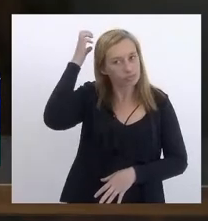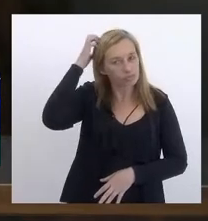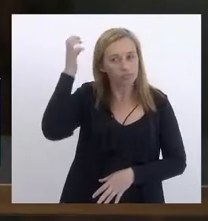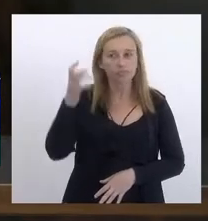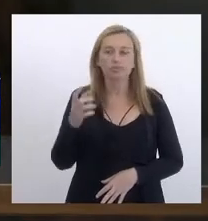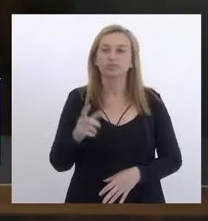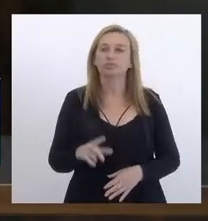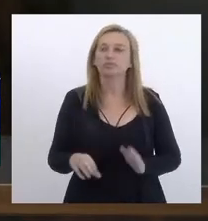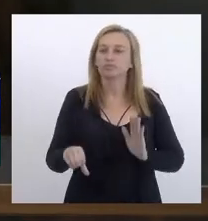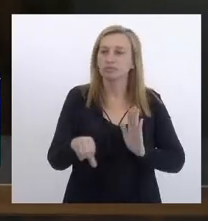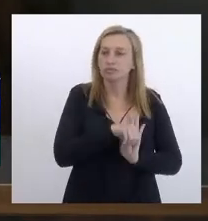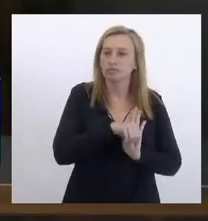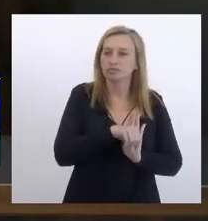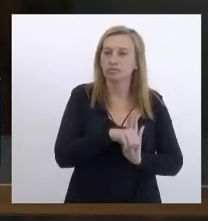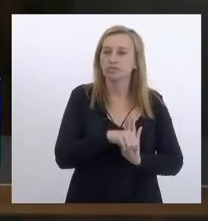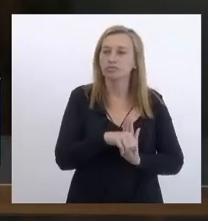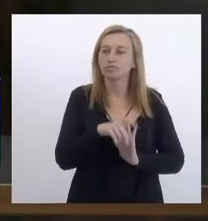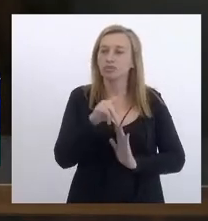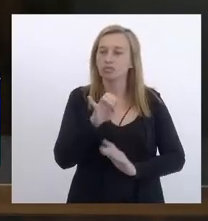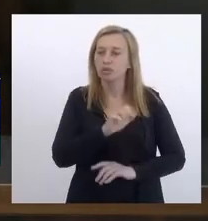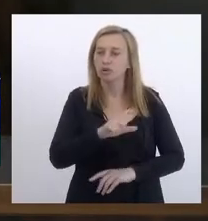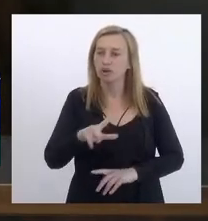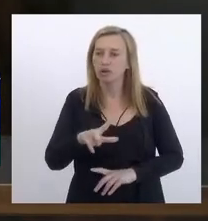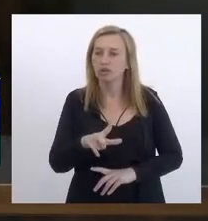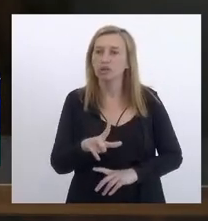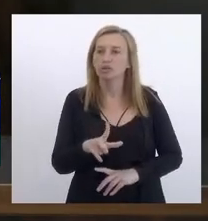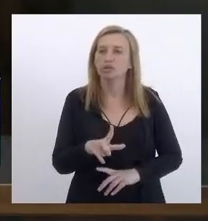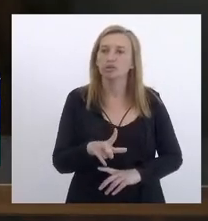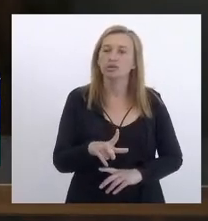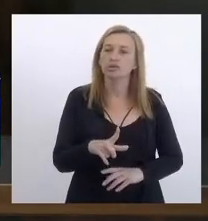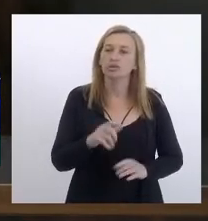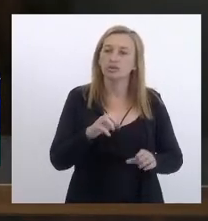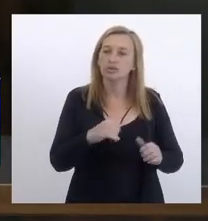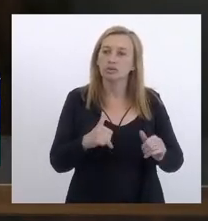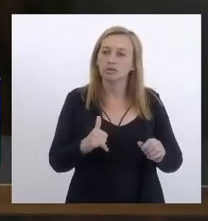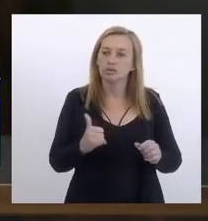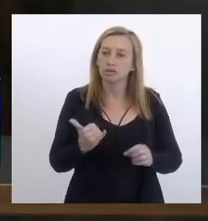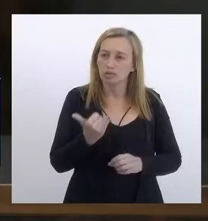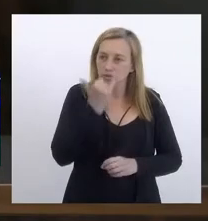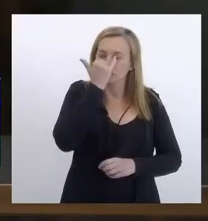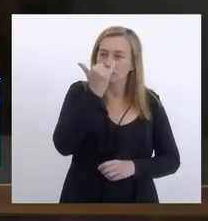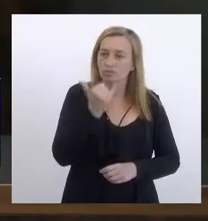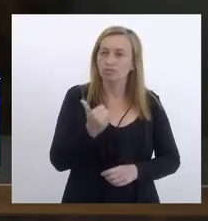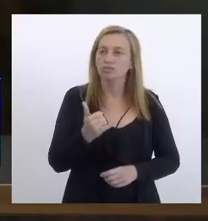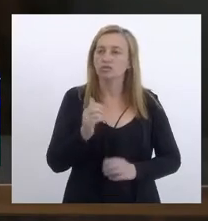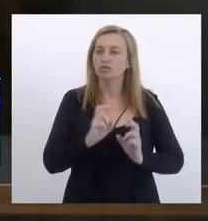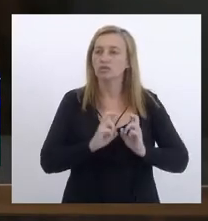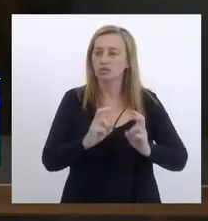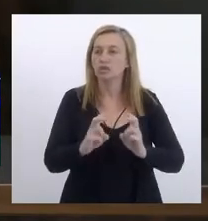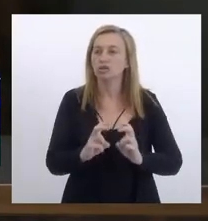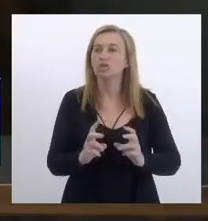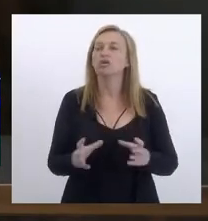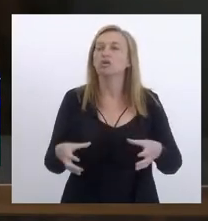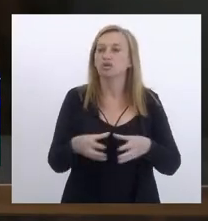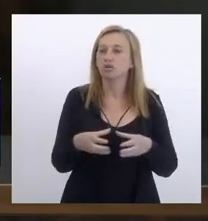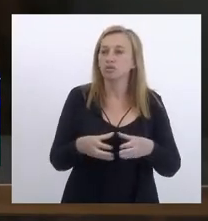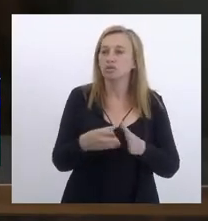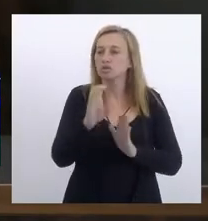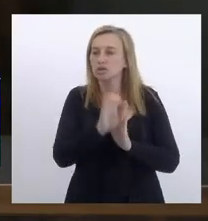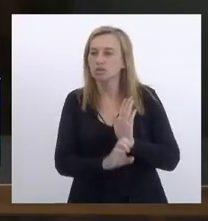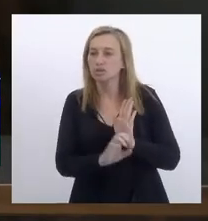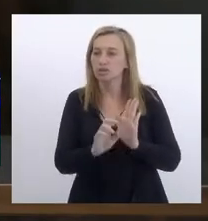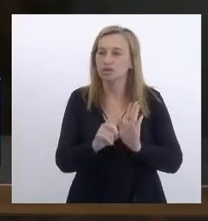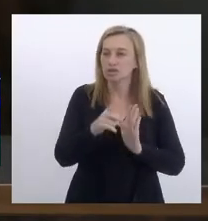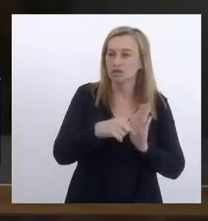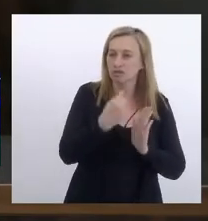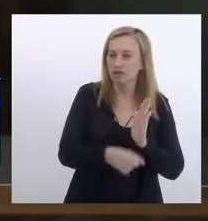crimes tipificados como lesões corporais causadas por atropelamento ferroviário. Pendendo de parecer da Comissão de Emendas Condicionais e